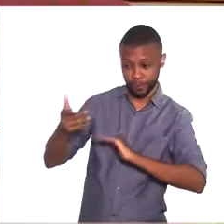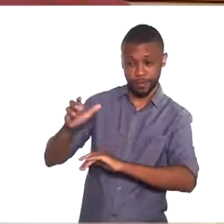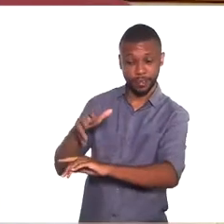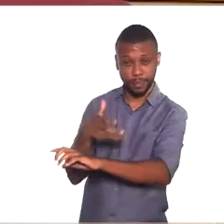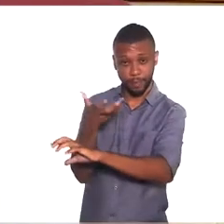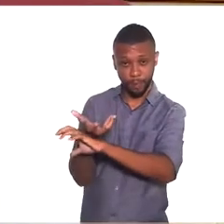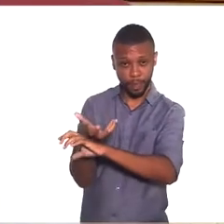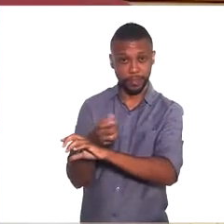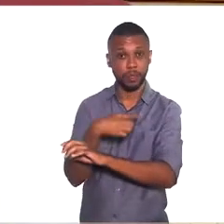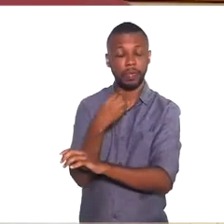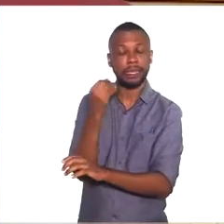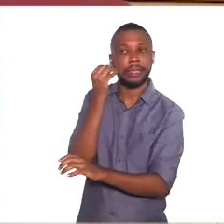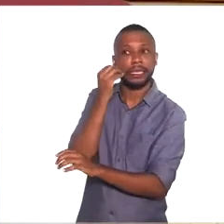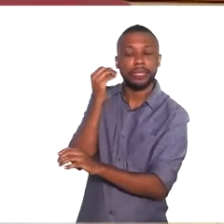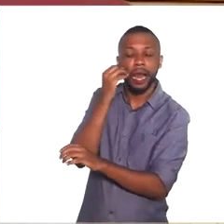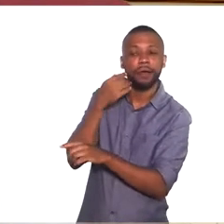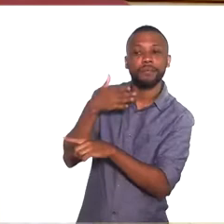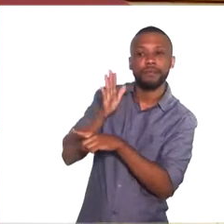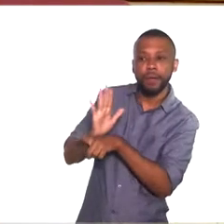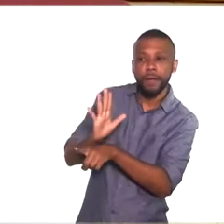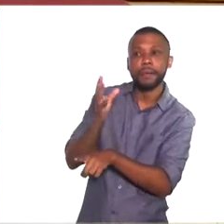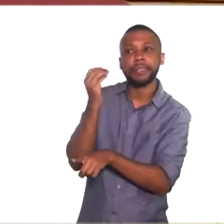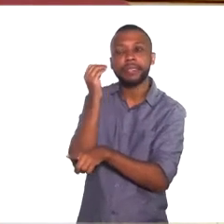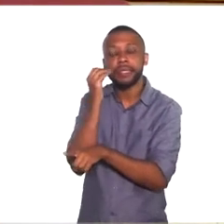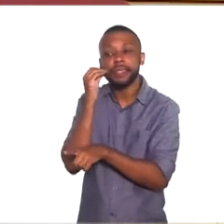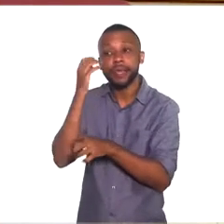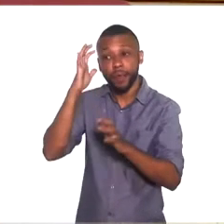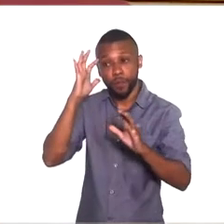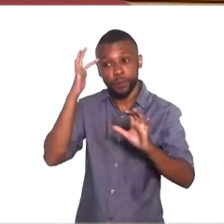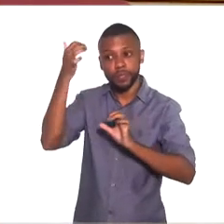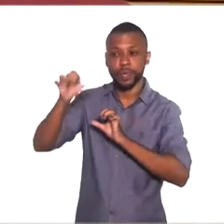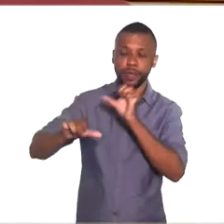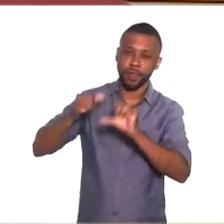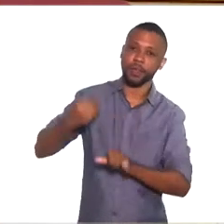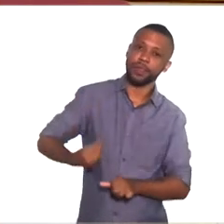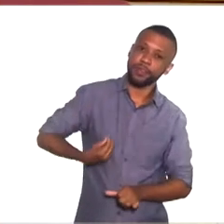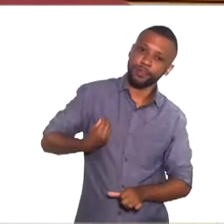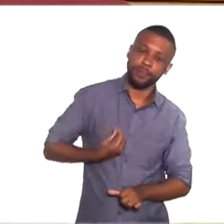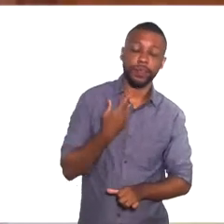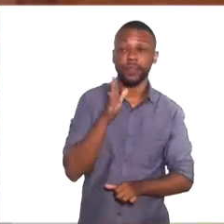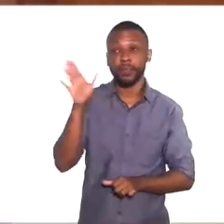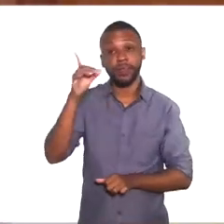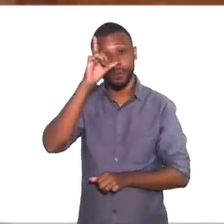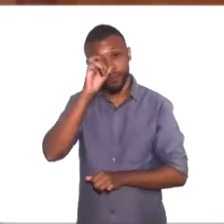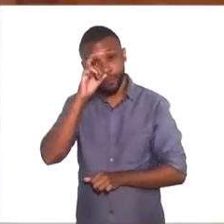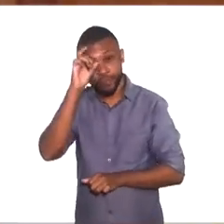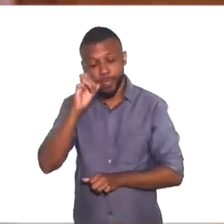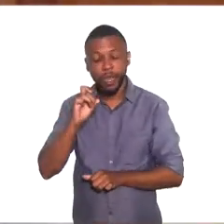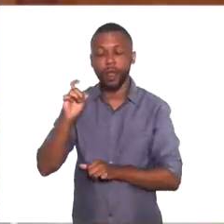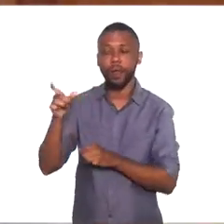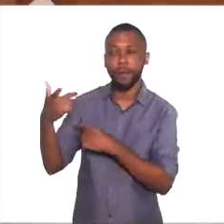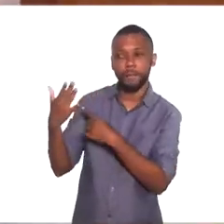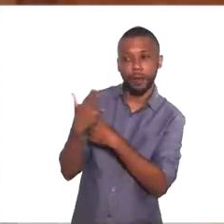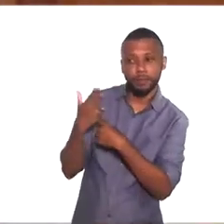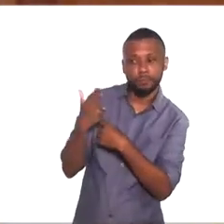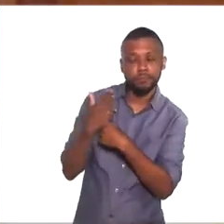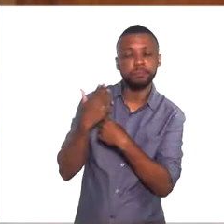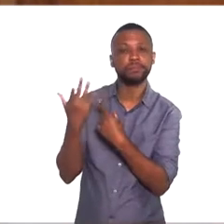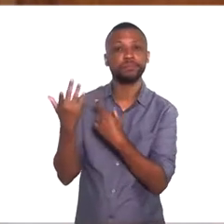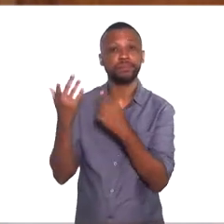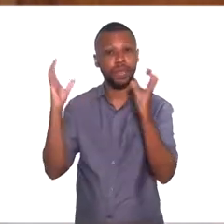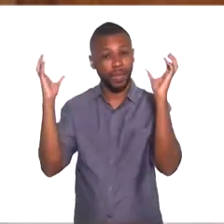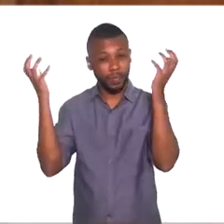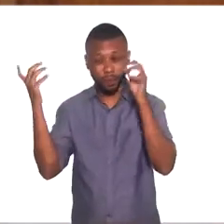morava lá na praça e nós tentamos ajudá-lo para que saísse da praça ele é Hospital fazer curativo